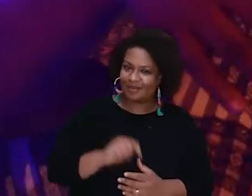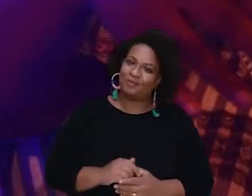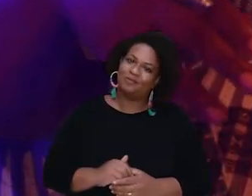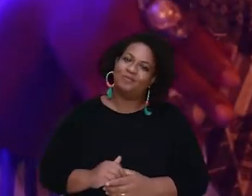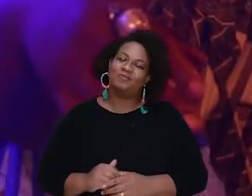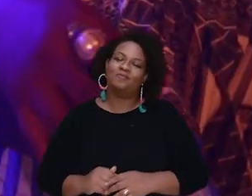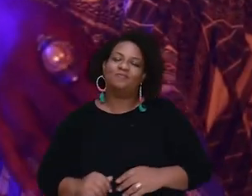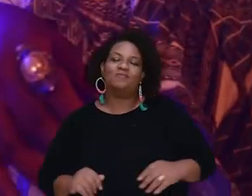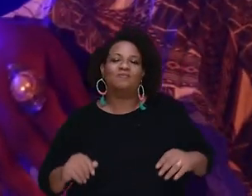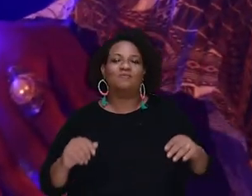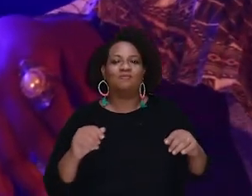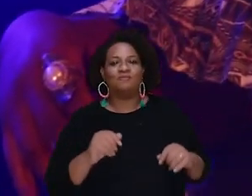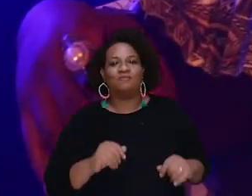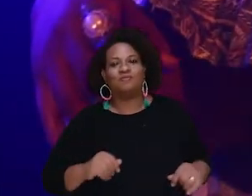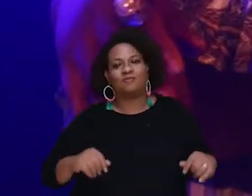Itamaracá.